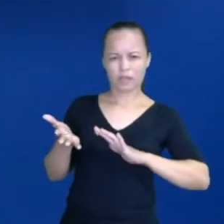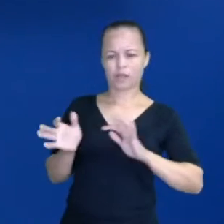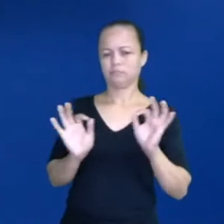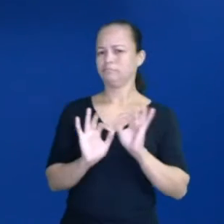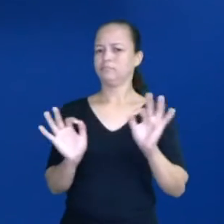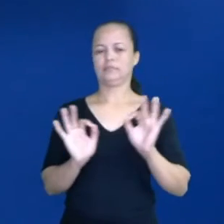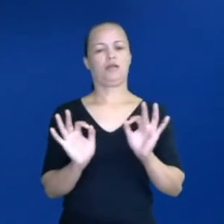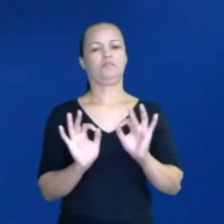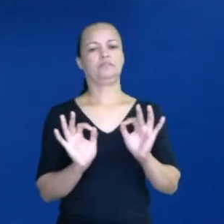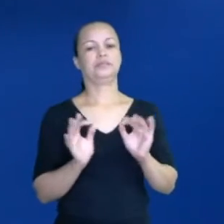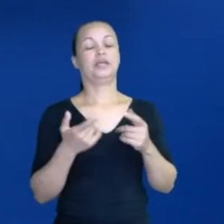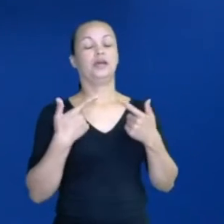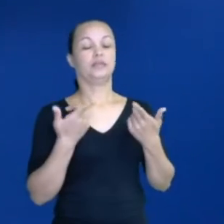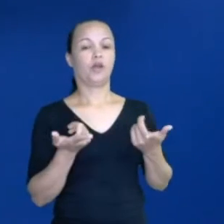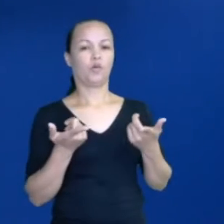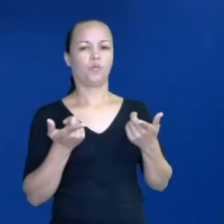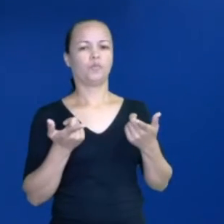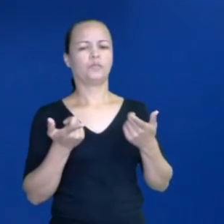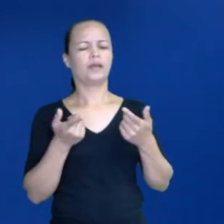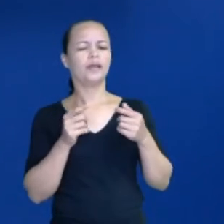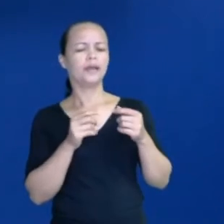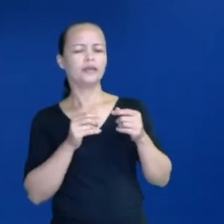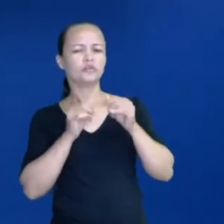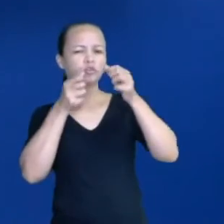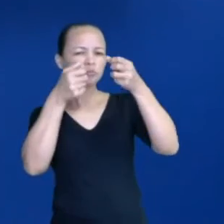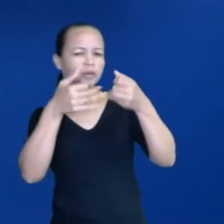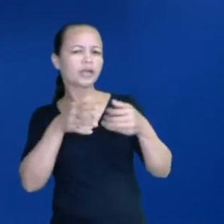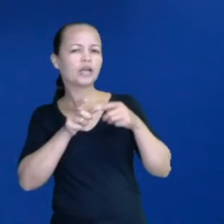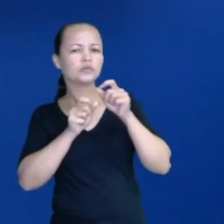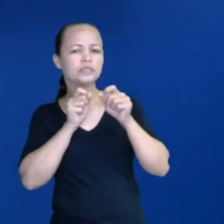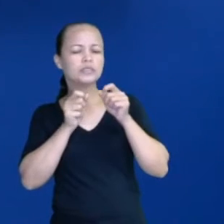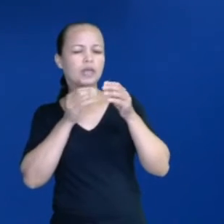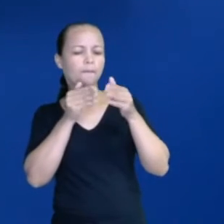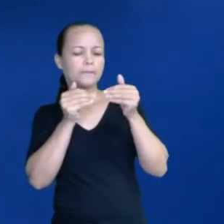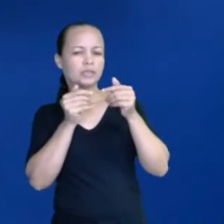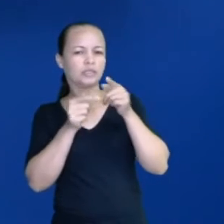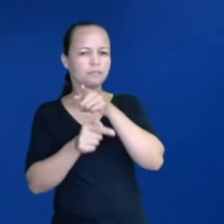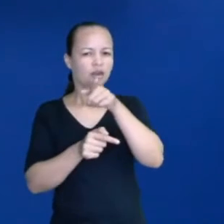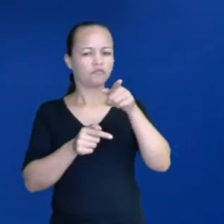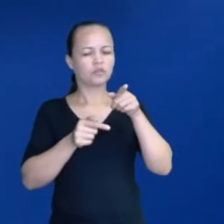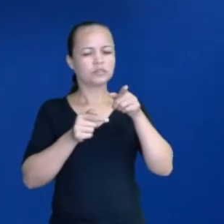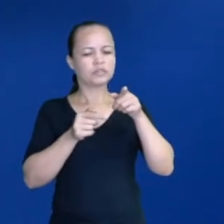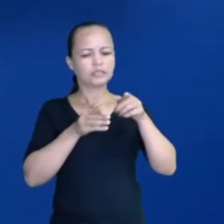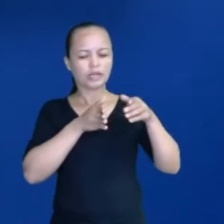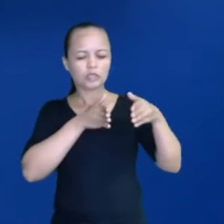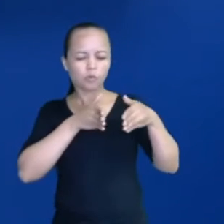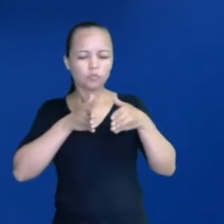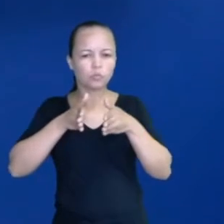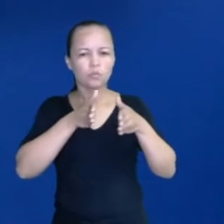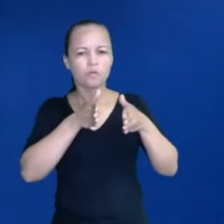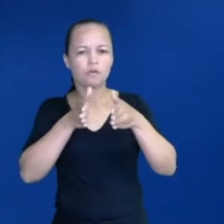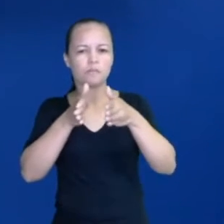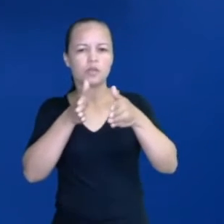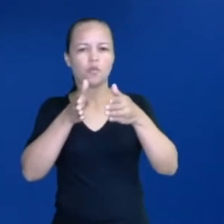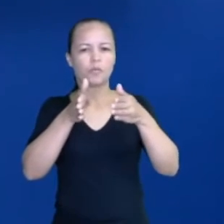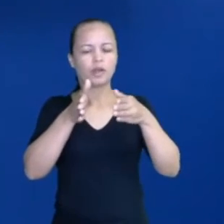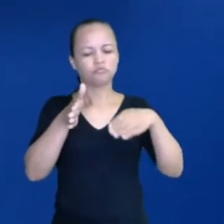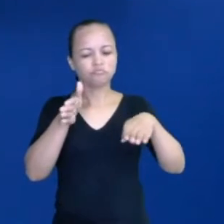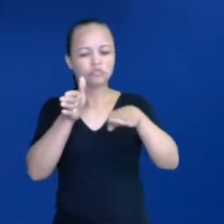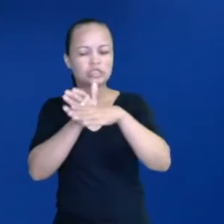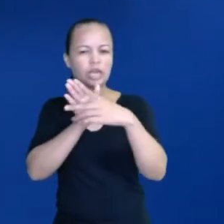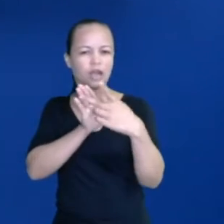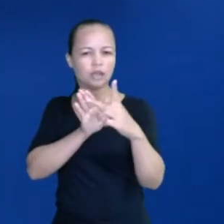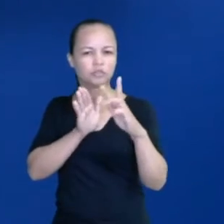para você traçar um caminho para eu chegar à sua casa, como é que você colocaria no papel